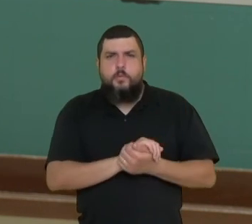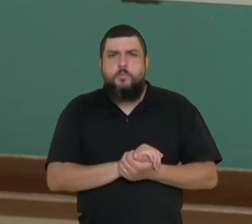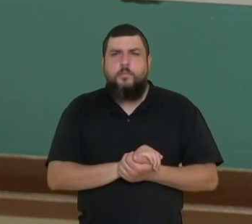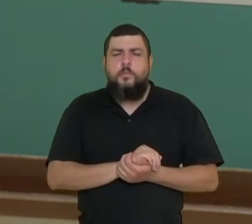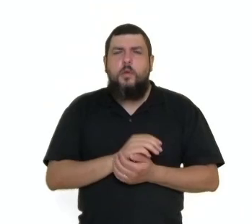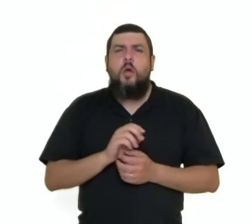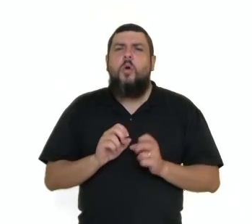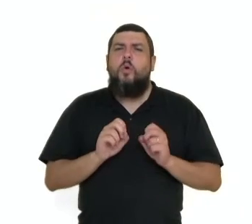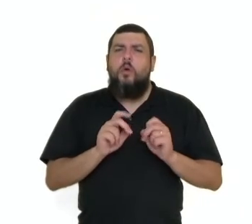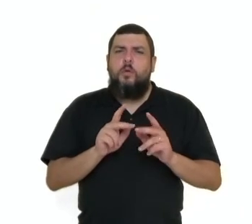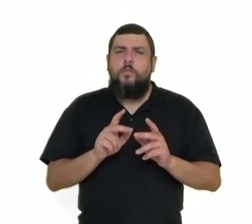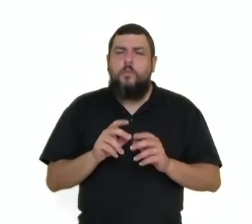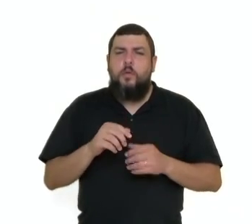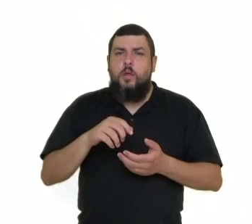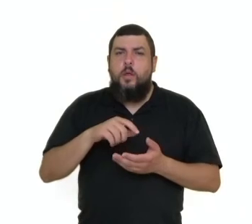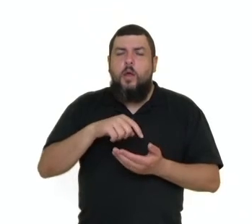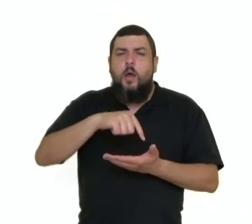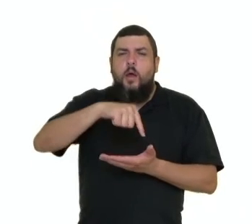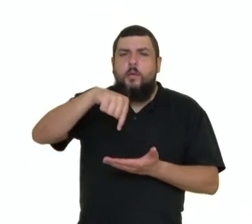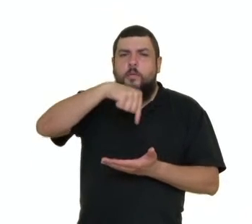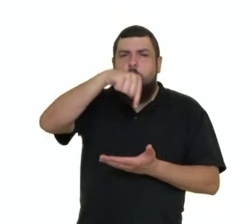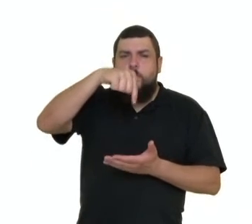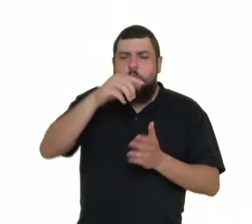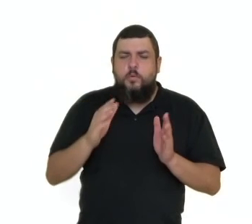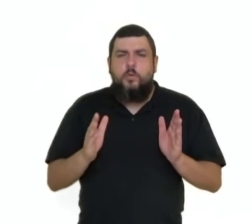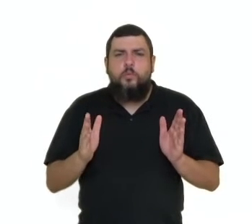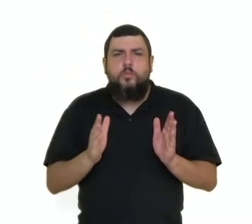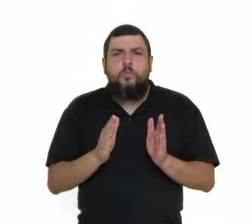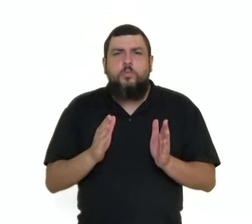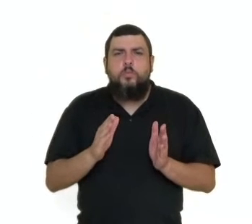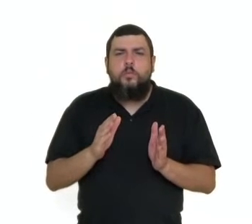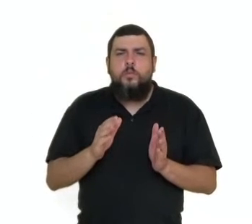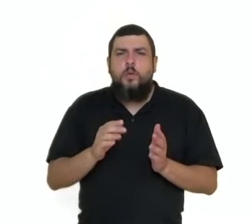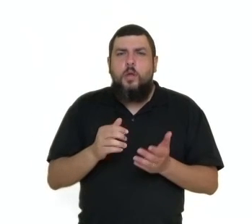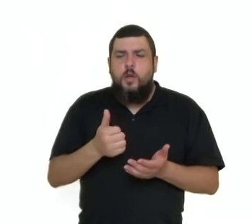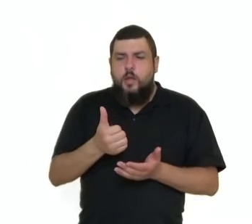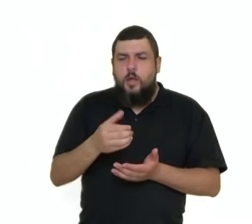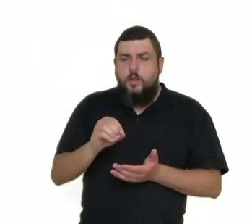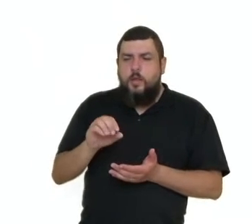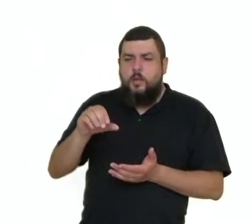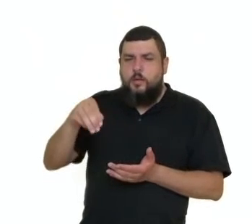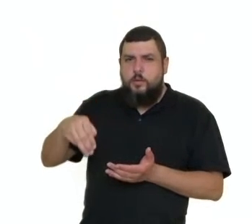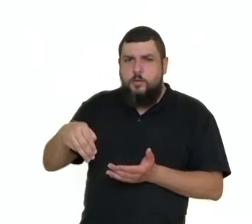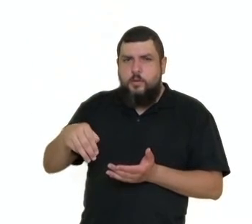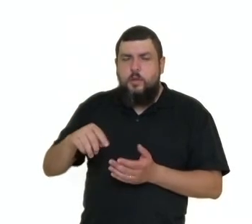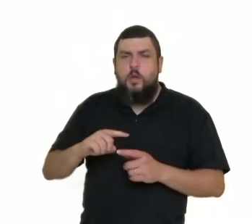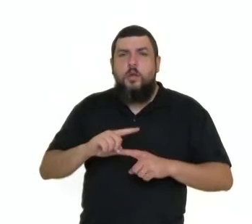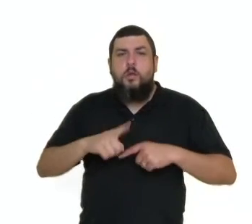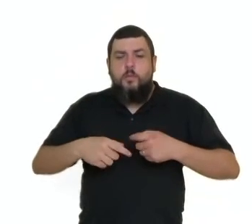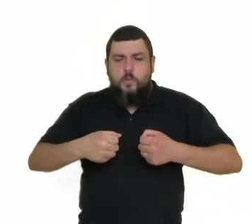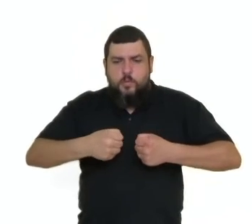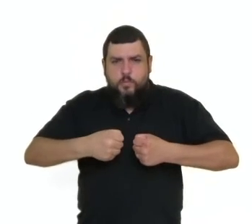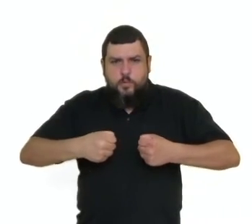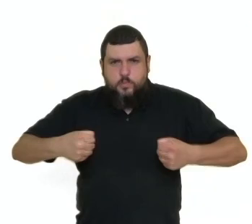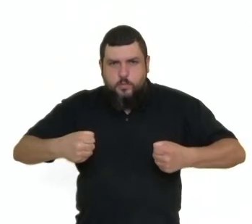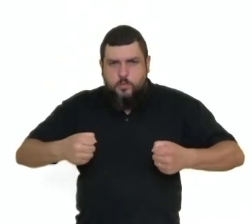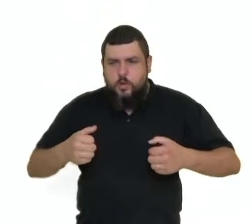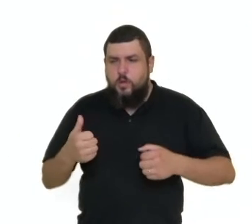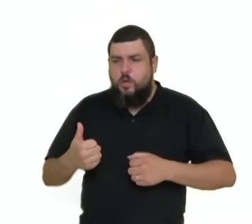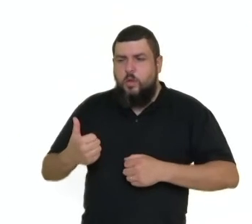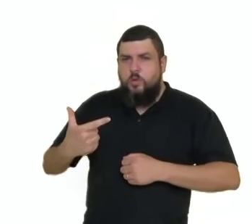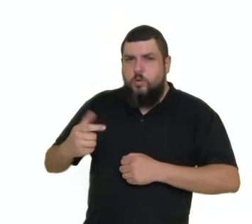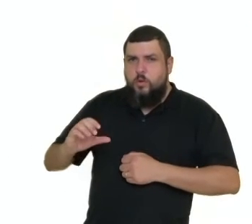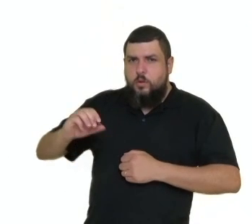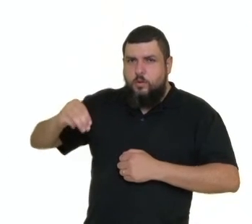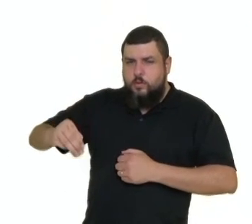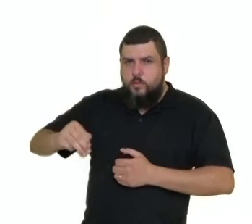posição inicial, estava em 10 centímetros, ou seja, 0,1. Na posição final, é 12 centímetros, que é, no caso, 0,12.